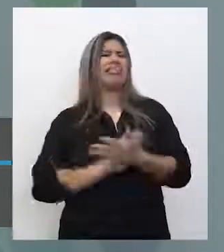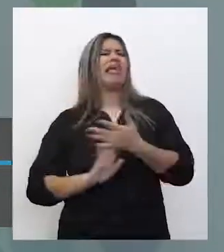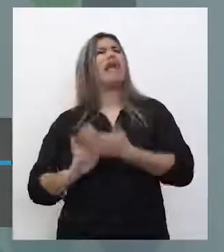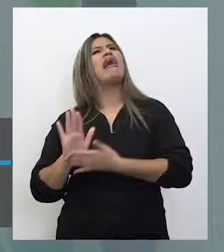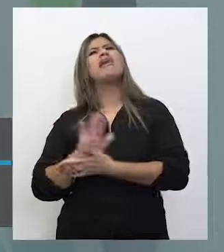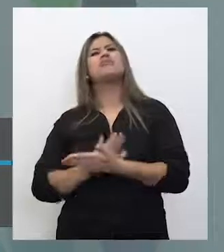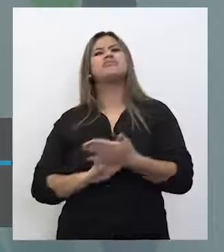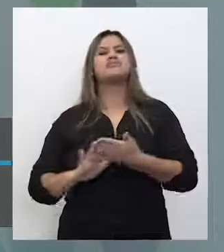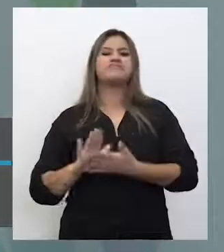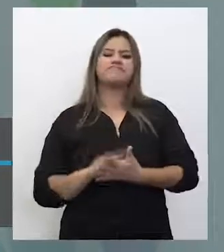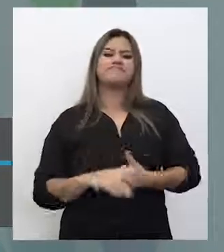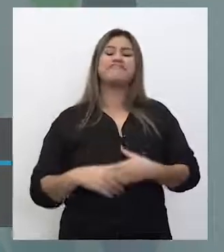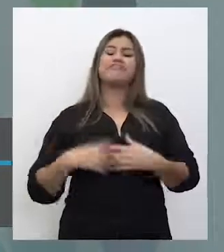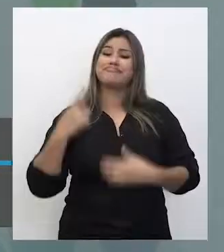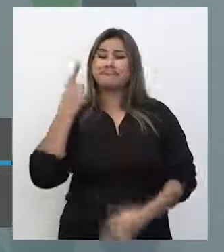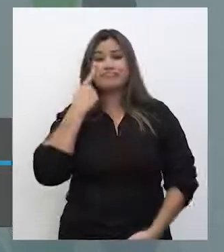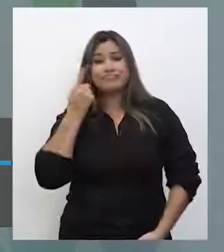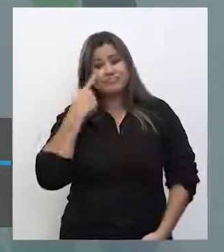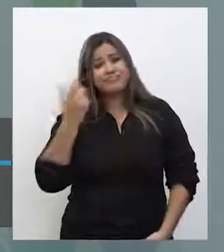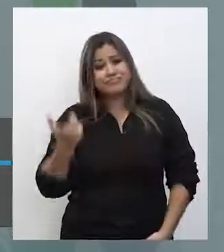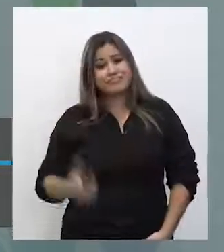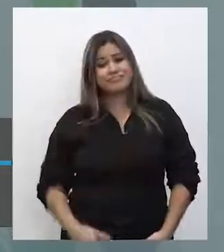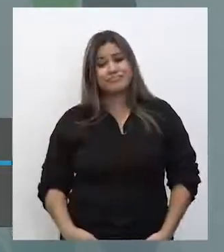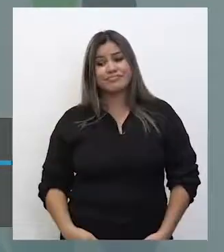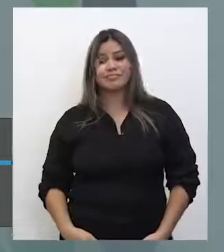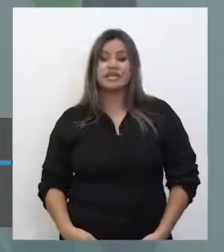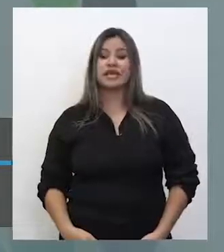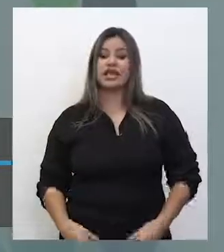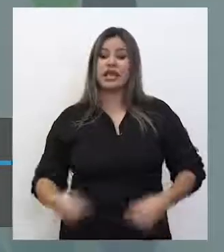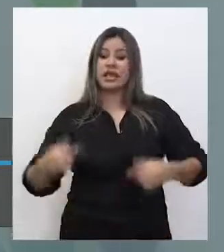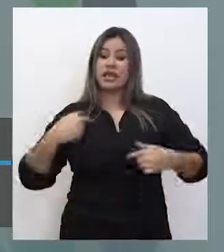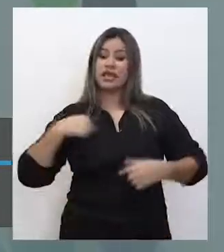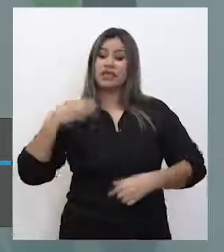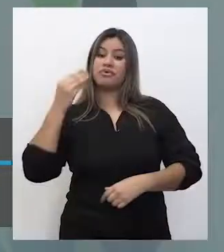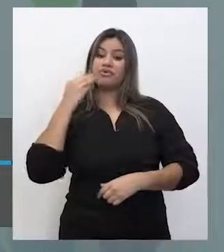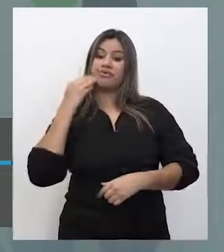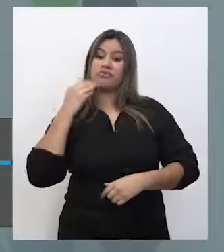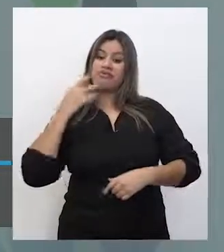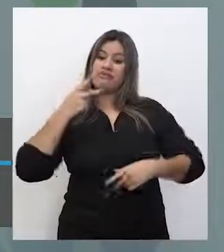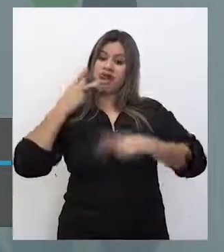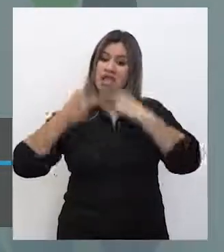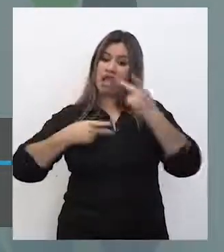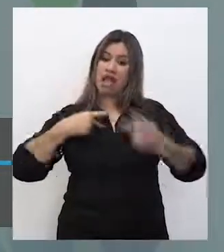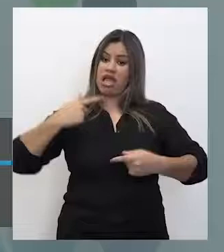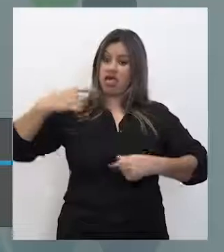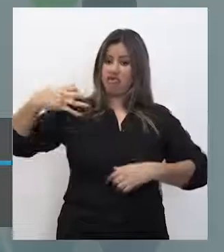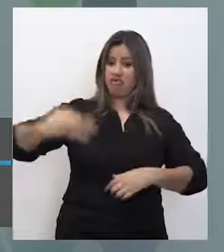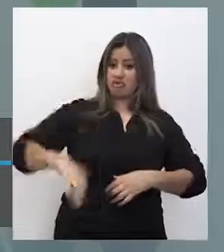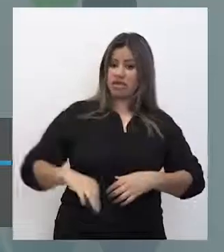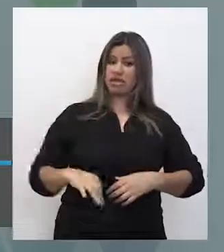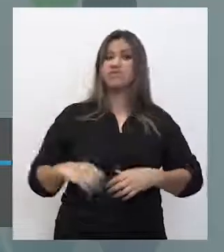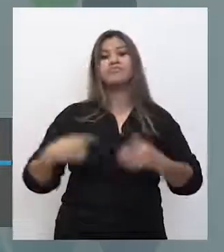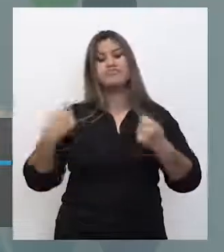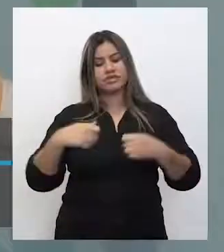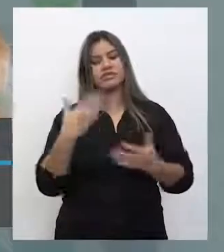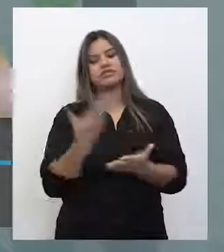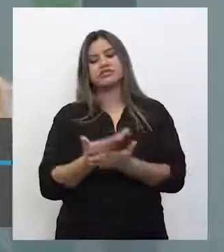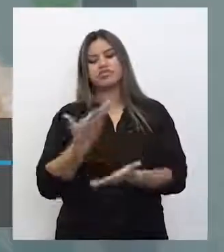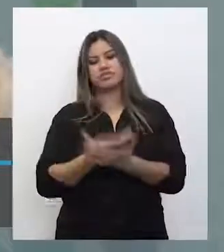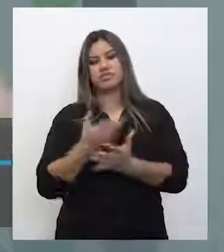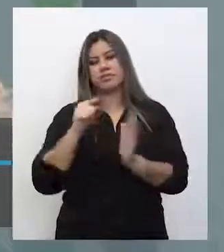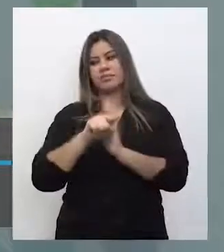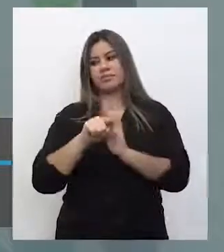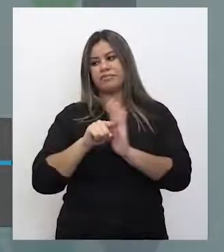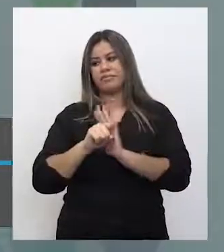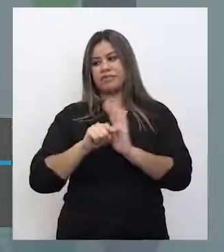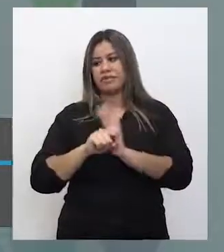nada. Olha, né? Para eu poder falar que eu estou certa quanto a isso, como ele disse, você tem que estudar